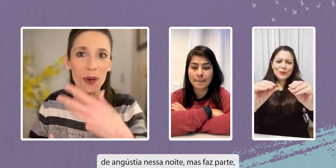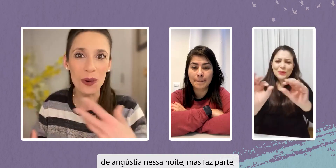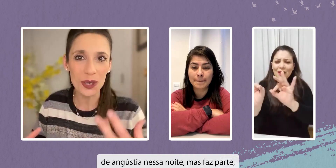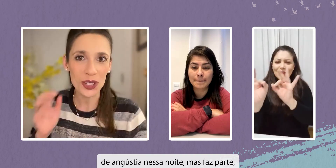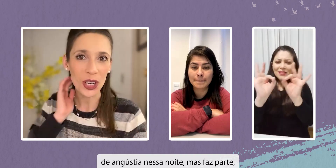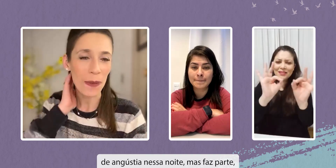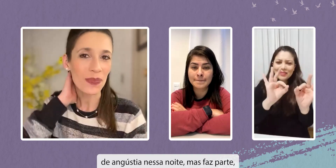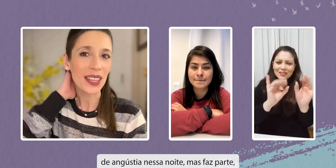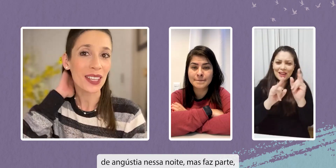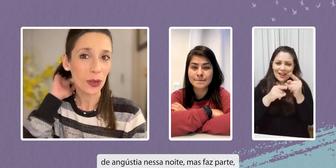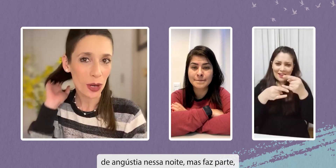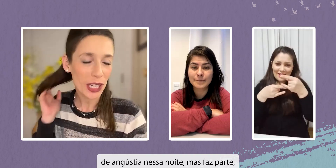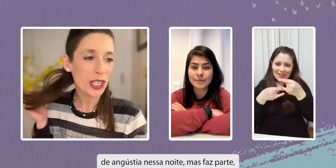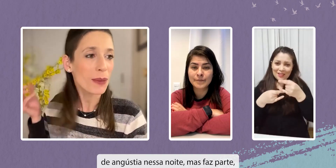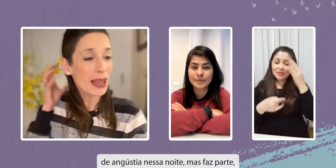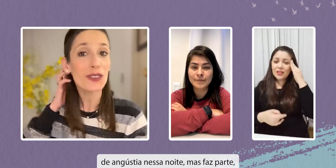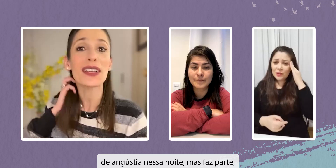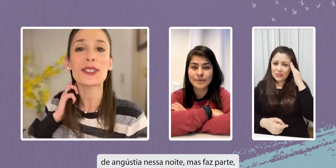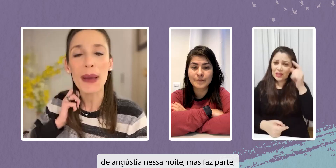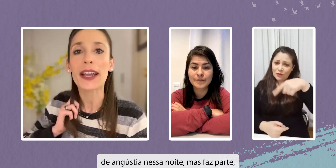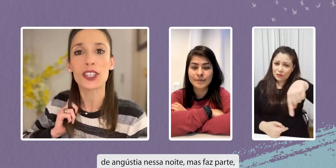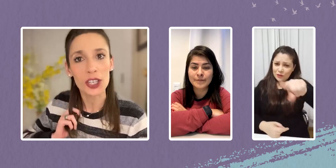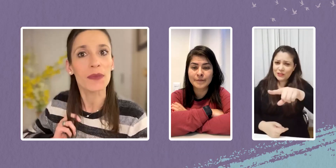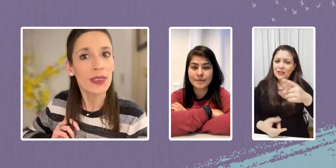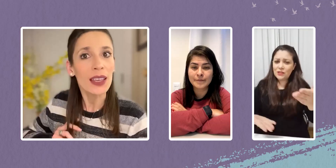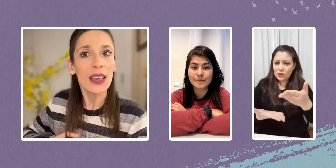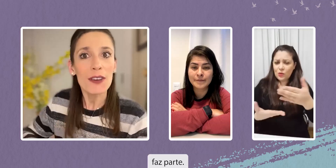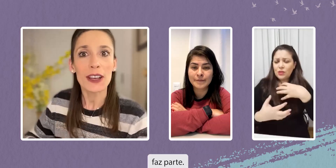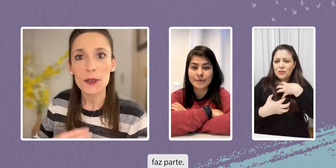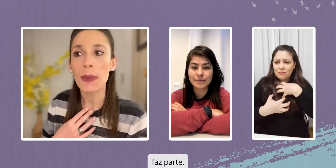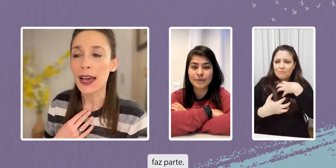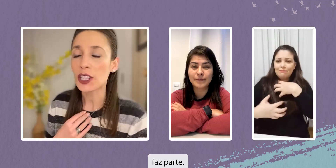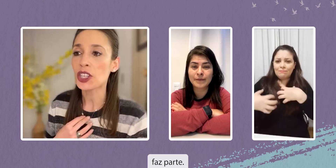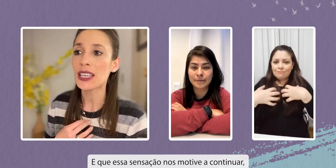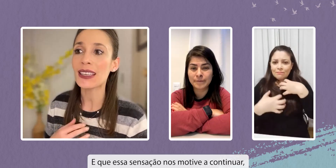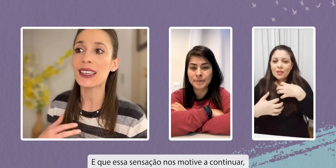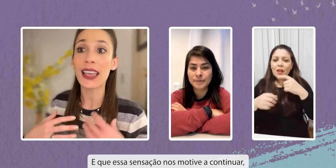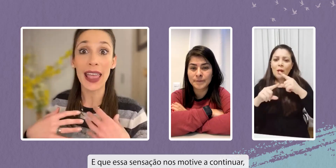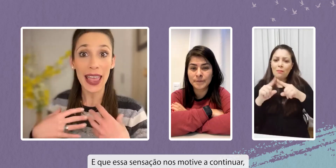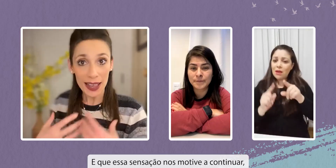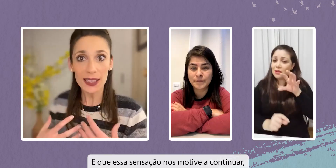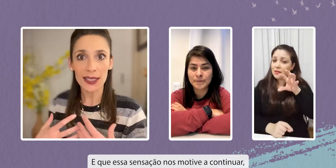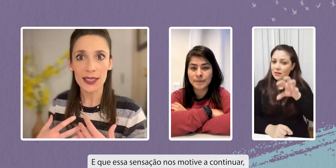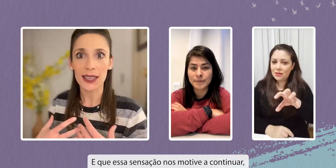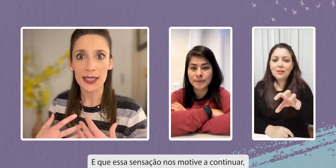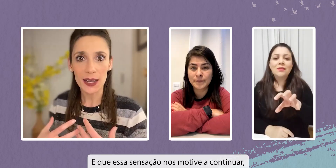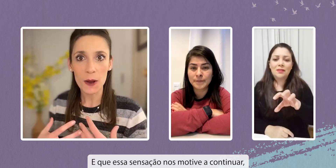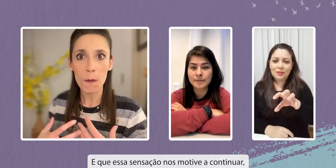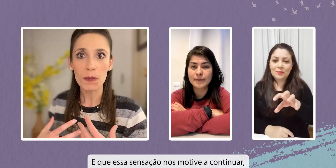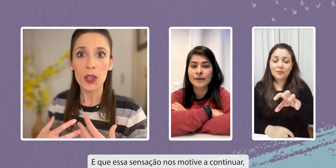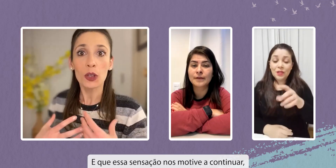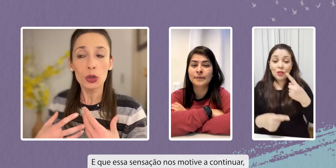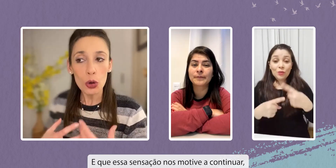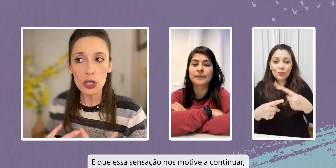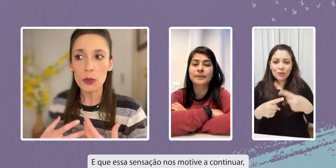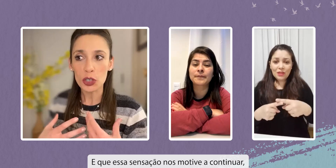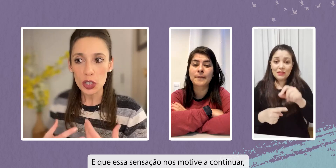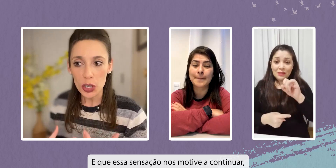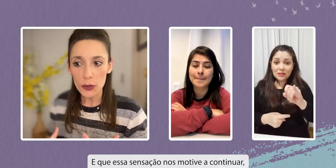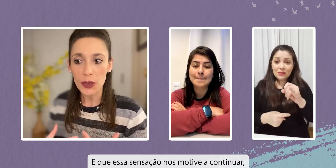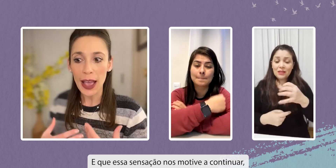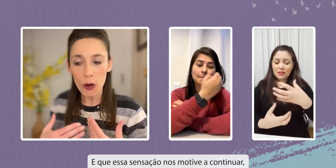de angústia nessa noite, mas faz parte. Faz parte e que essa sensação